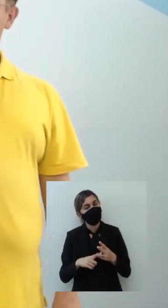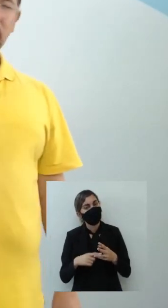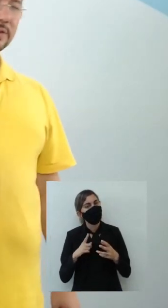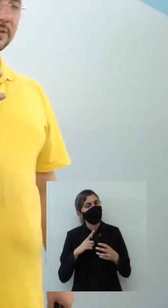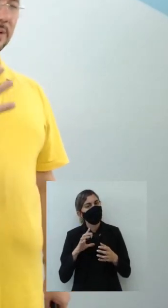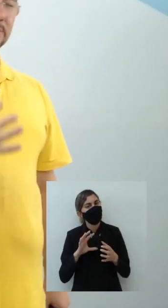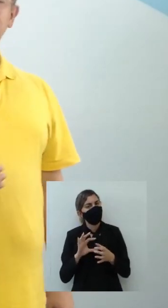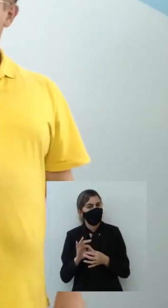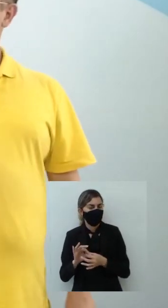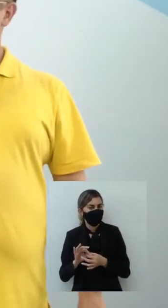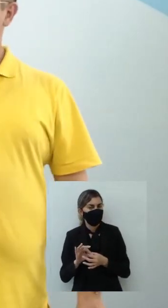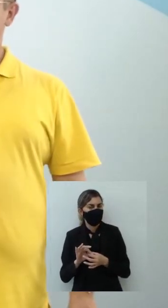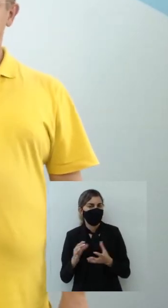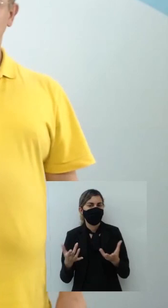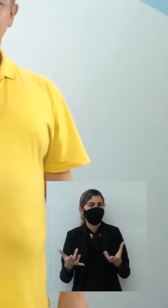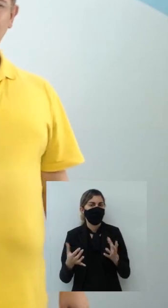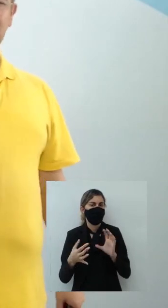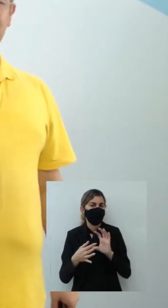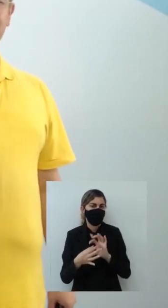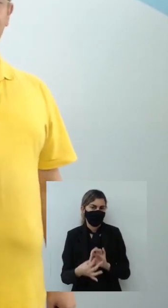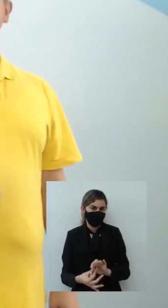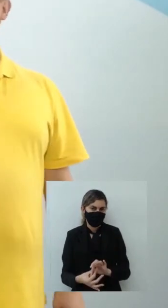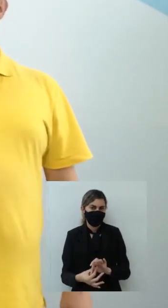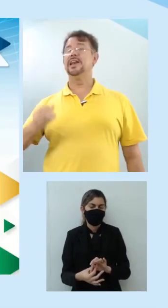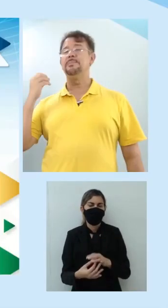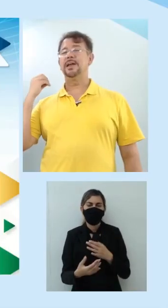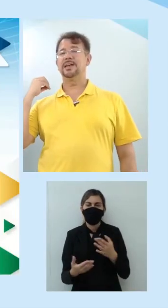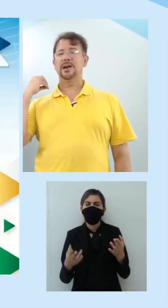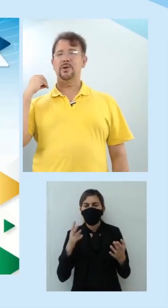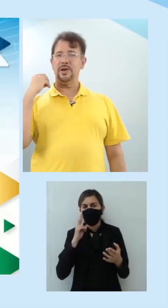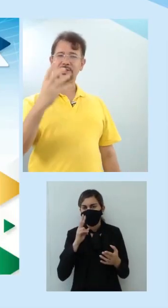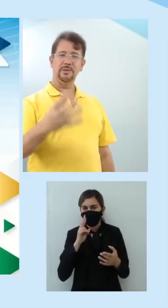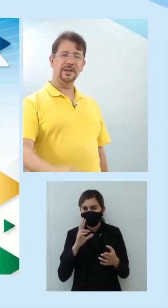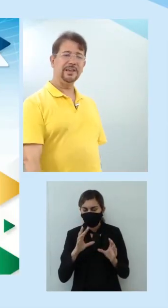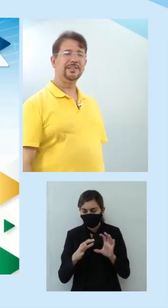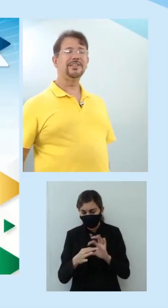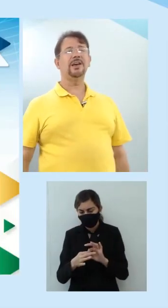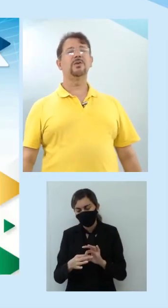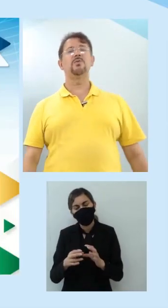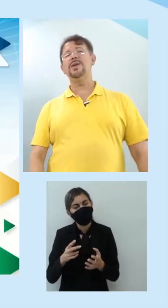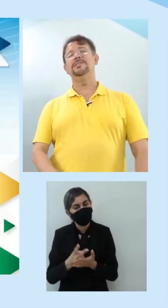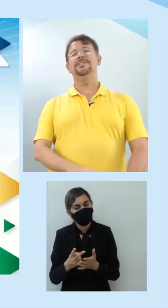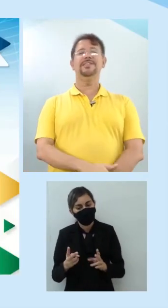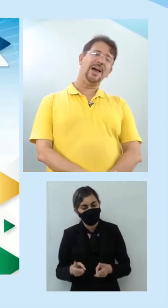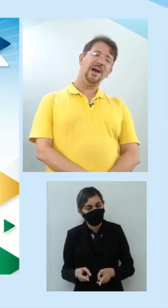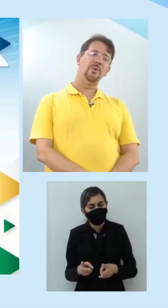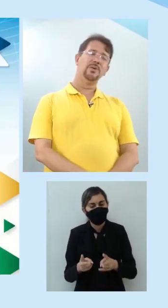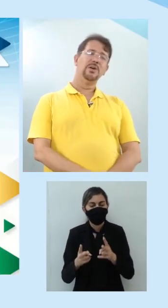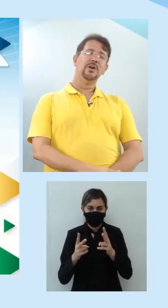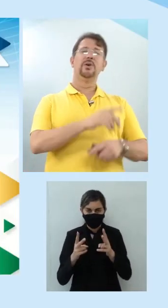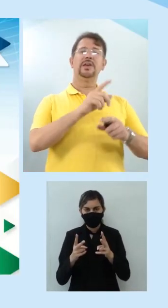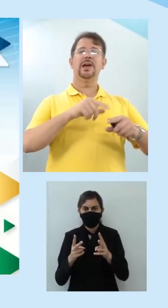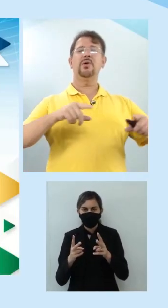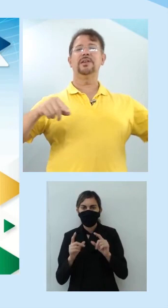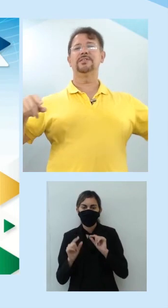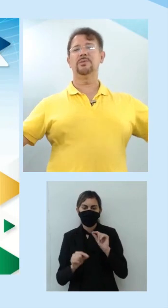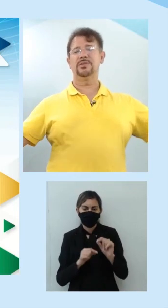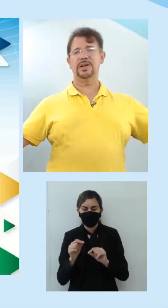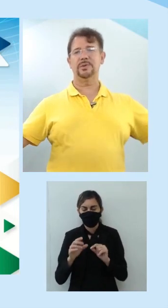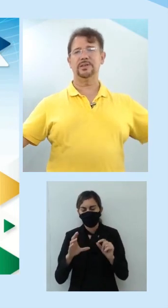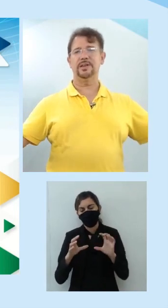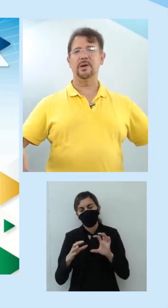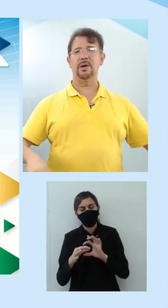a coesão e nós temos a coerência. E lembrar que a coesão aqui é sequencial. O que é